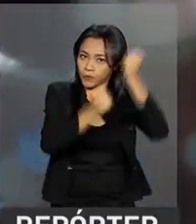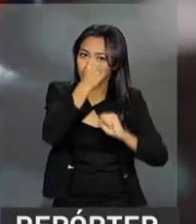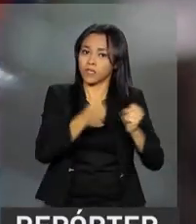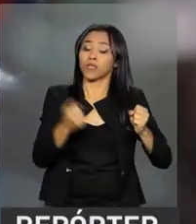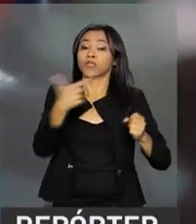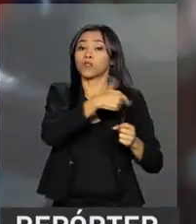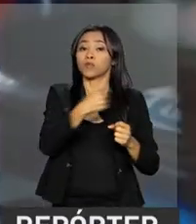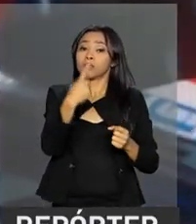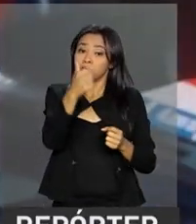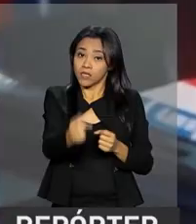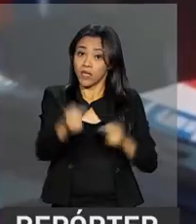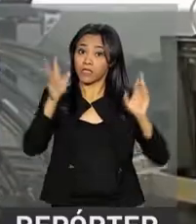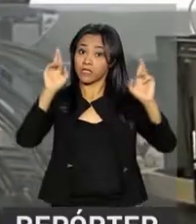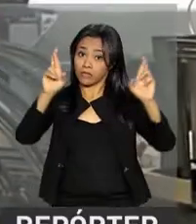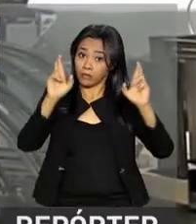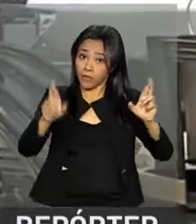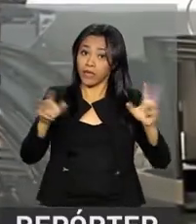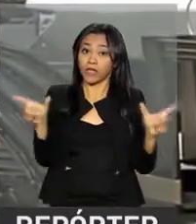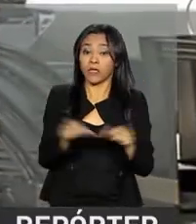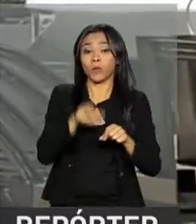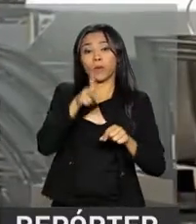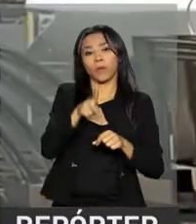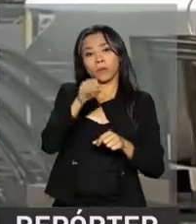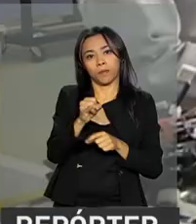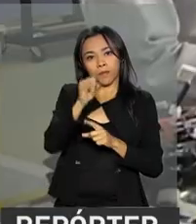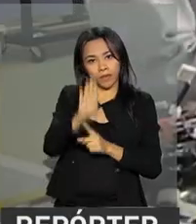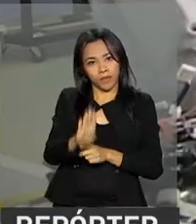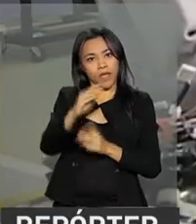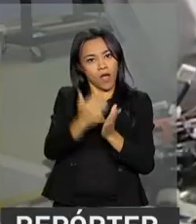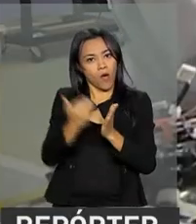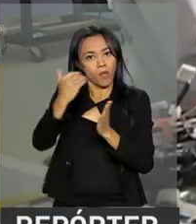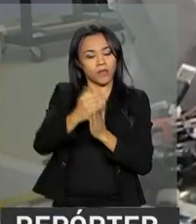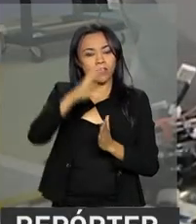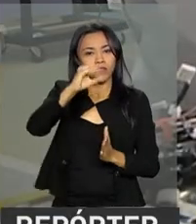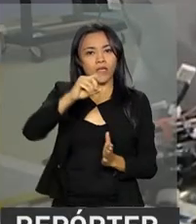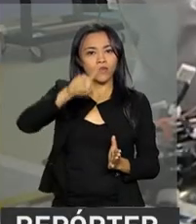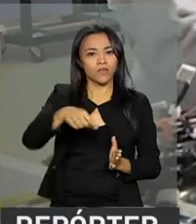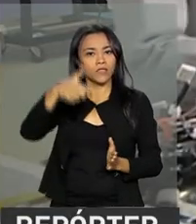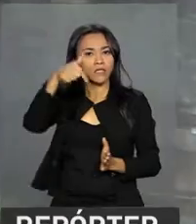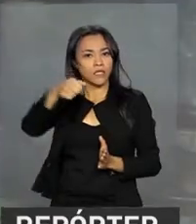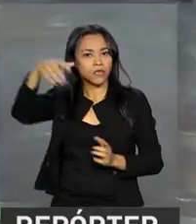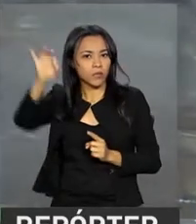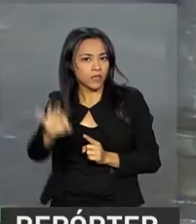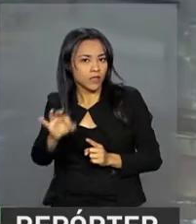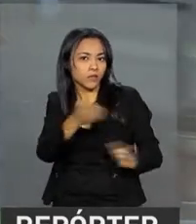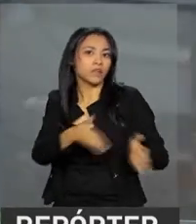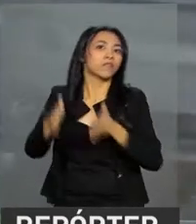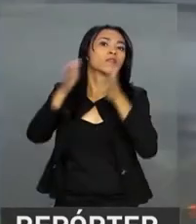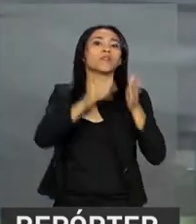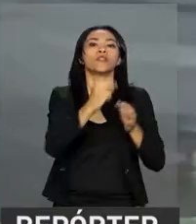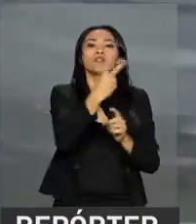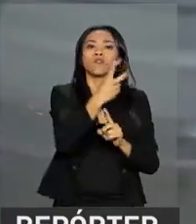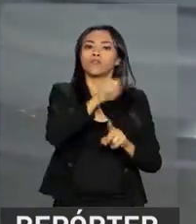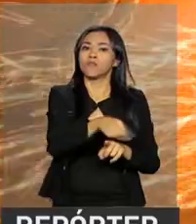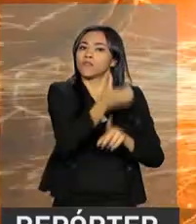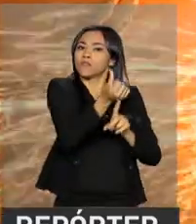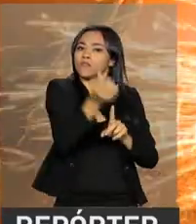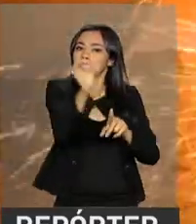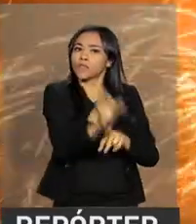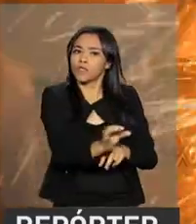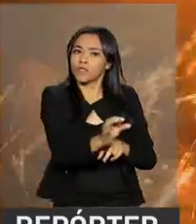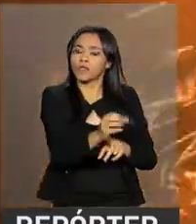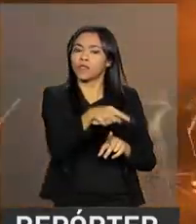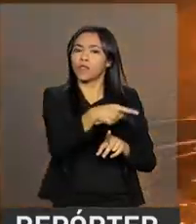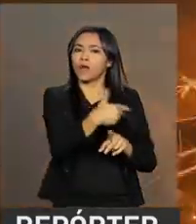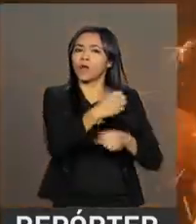do crescimento do produto interno bruto pib é de 0,7 por cento e de 2,6 por cento para